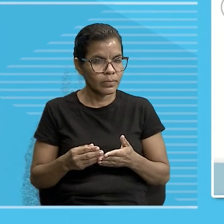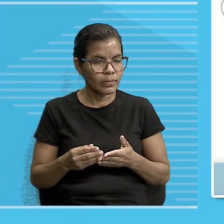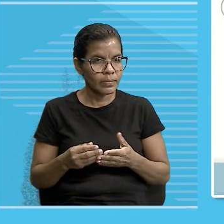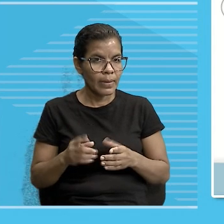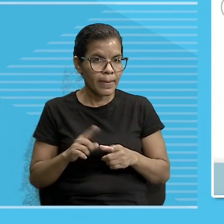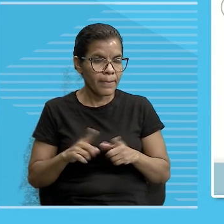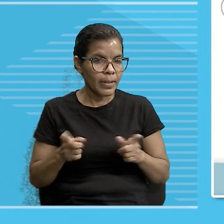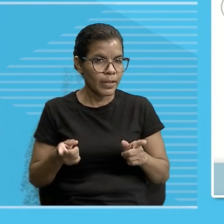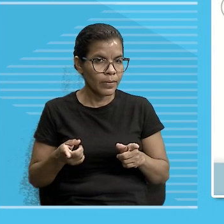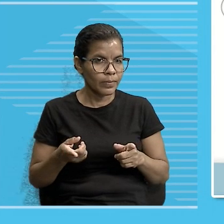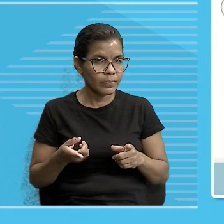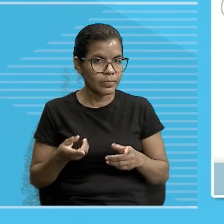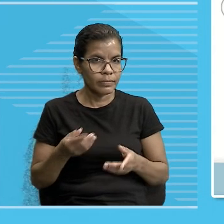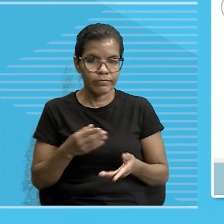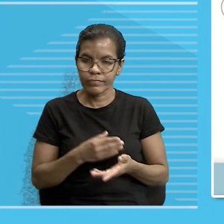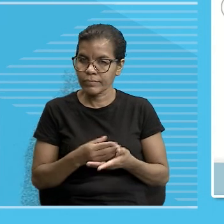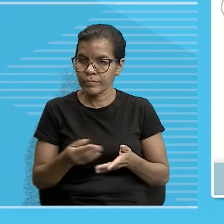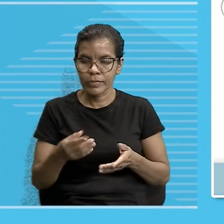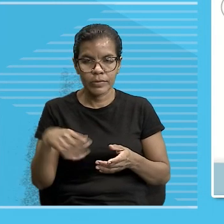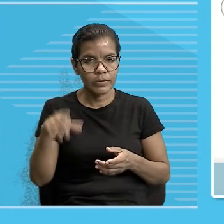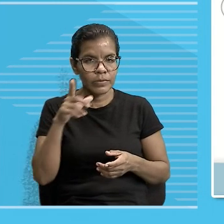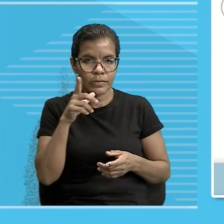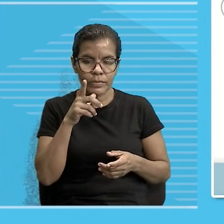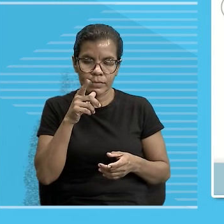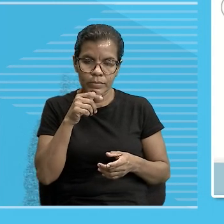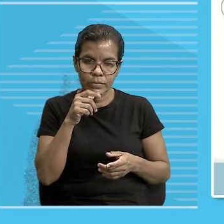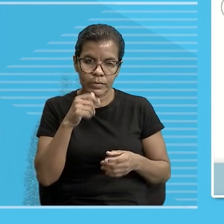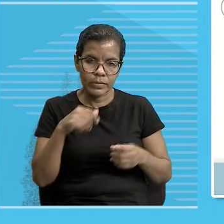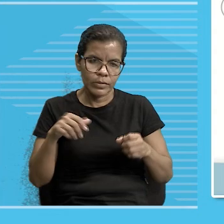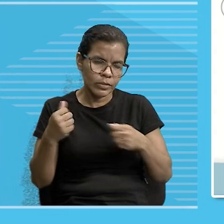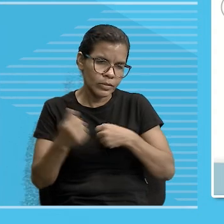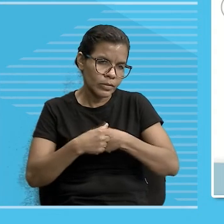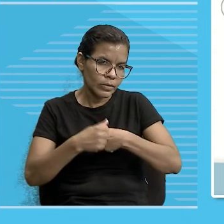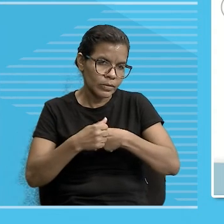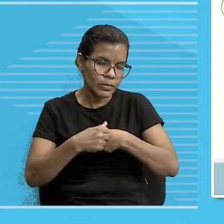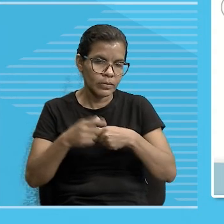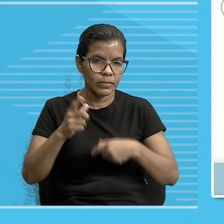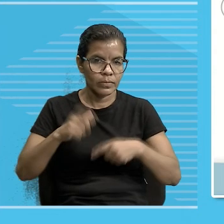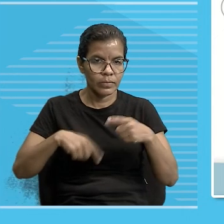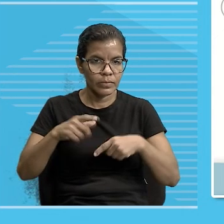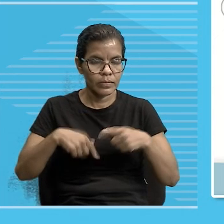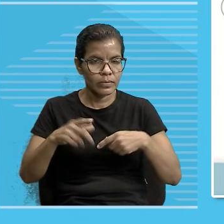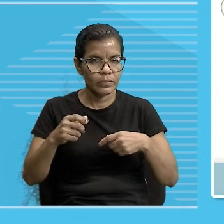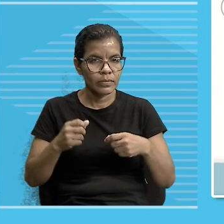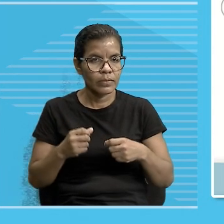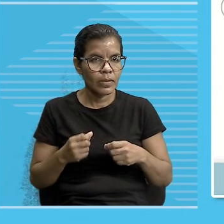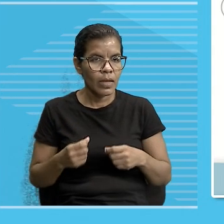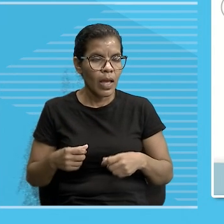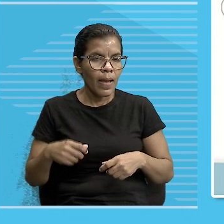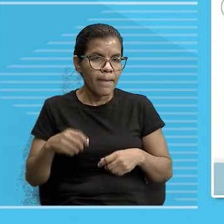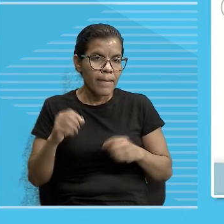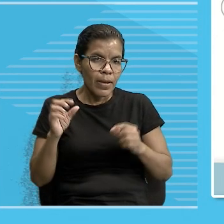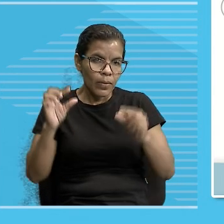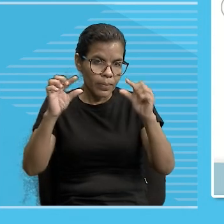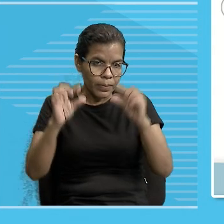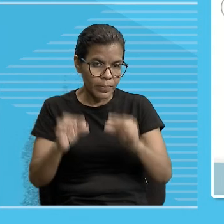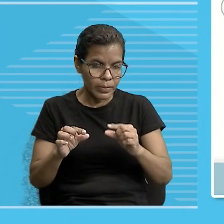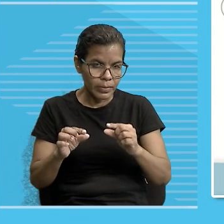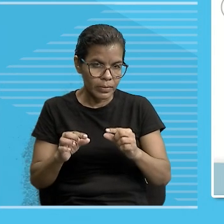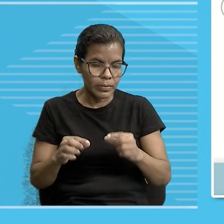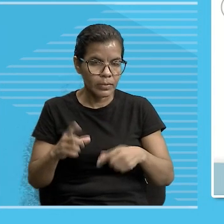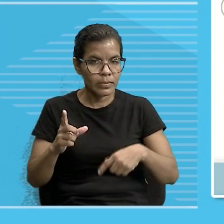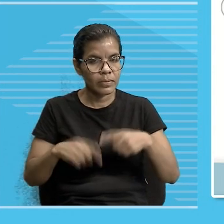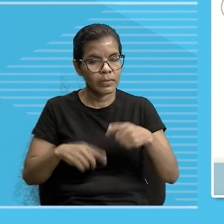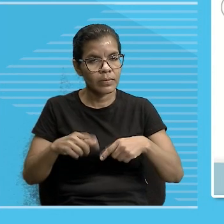mas não é o ponto de gelo das substâncias, é o ponto mínimo que uma substância pode